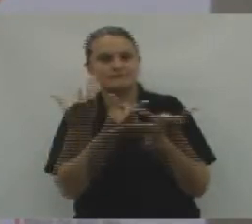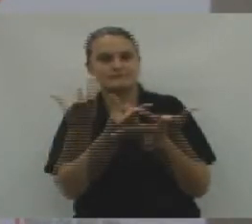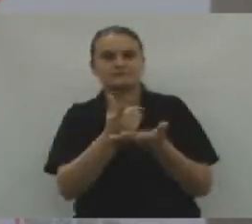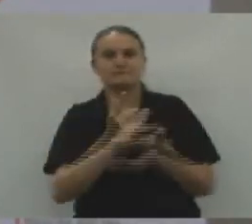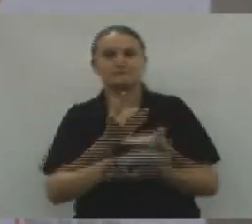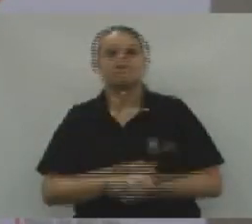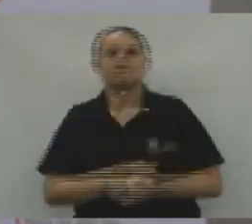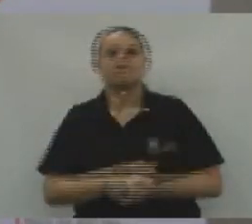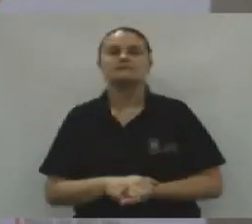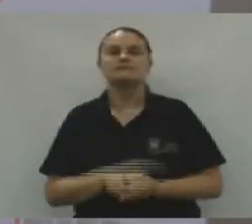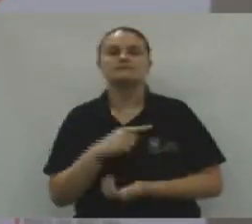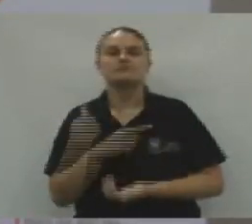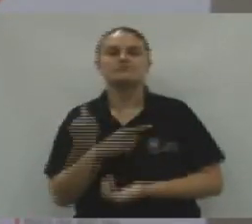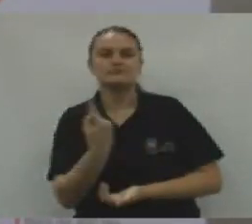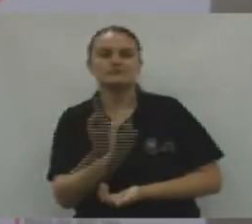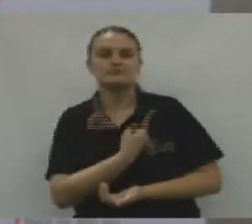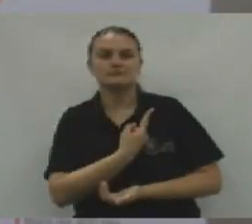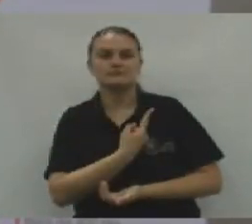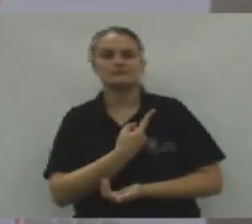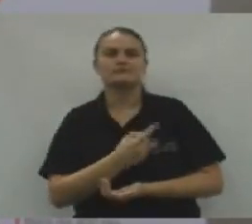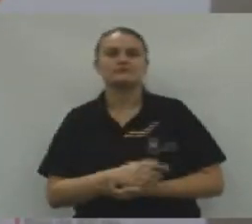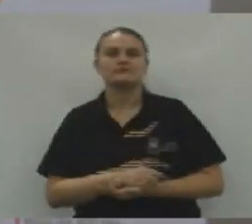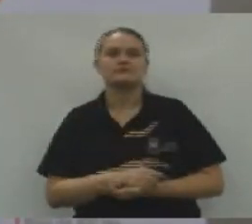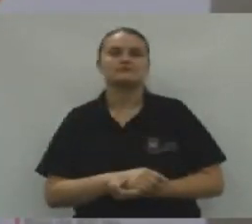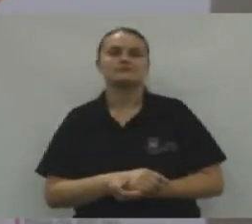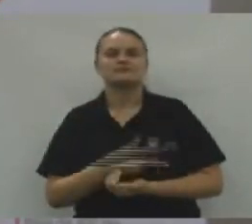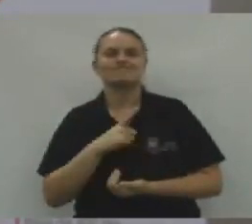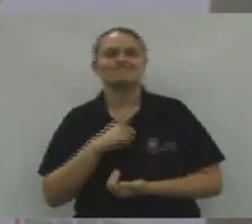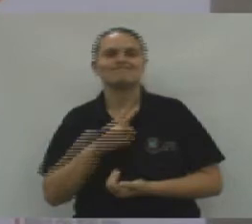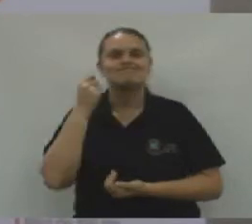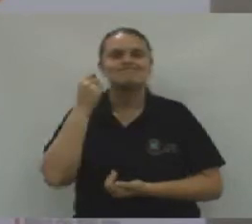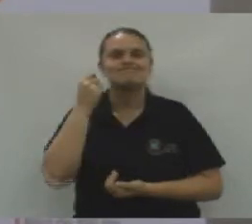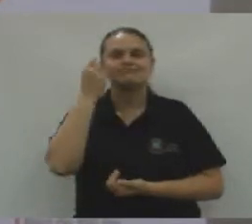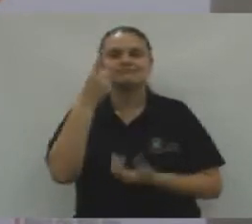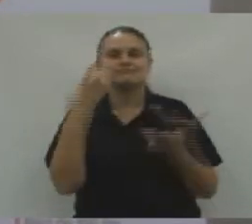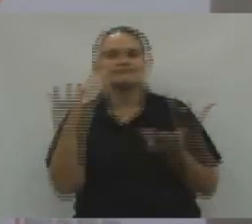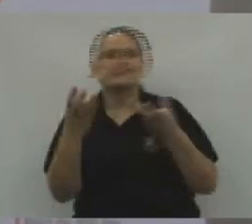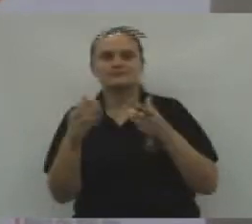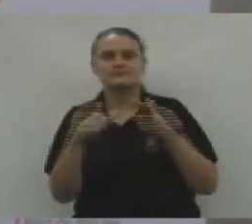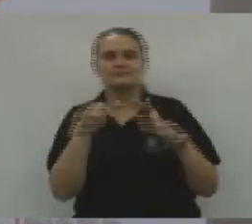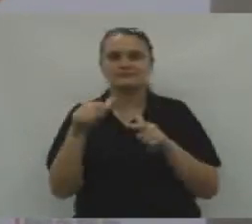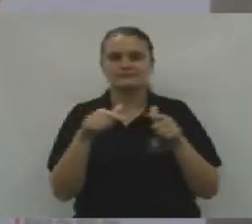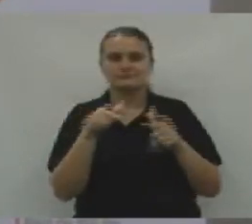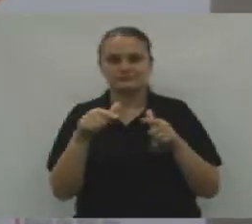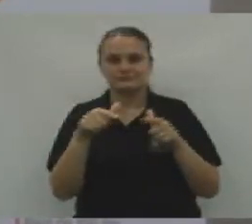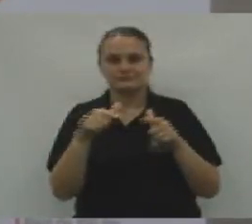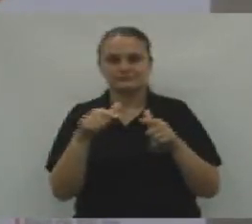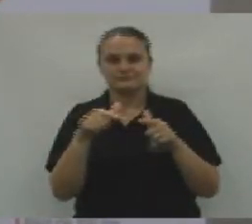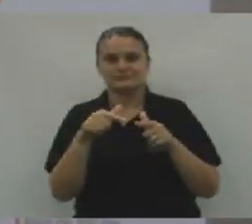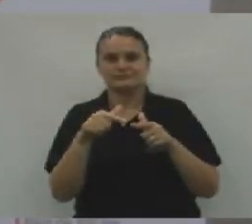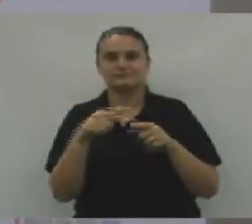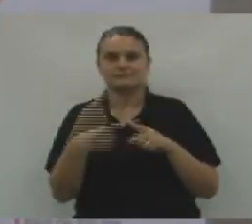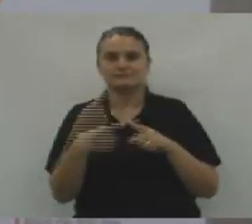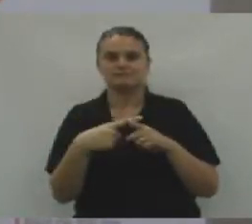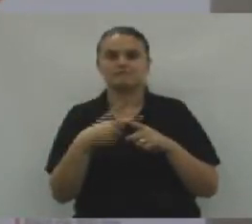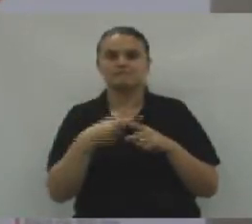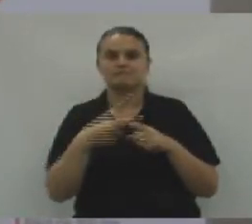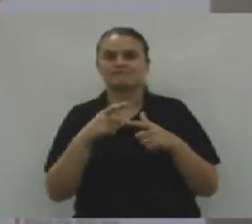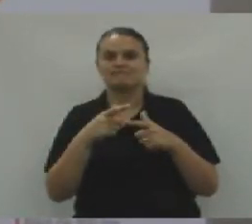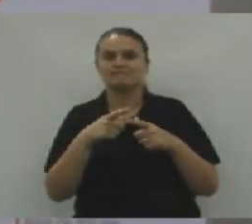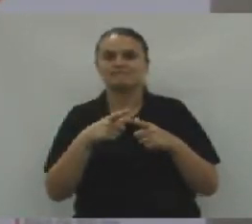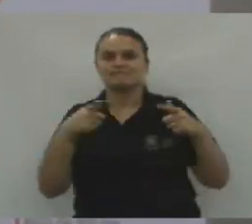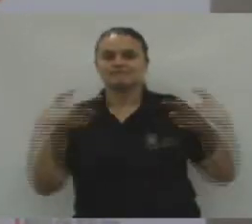A gente é meio ousado a querer trabalhar um raio desse aí, uma magnitude dessa aí, porque